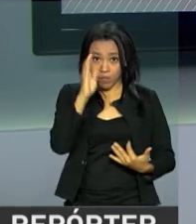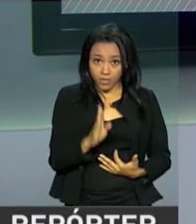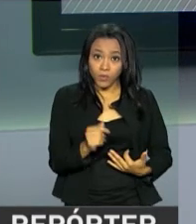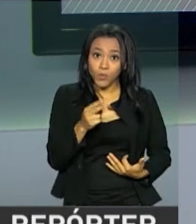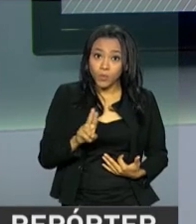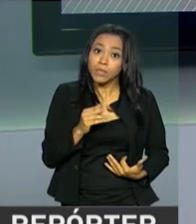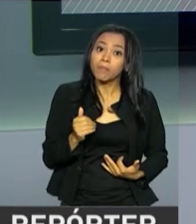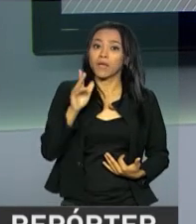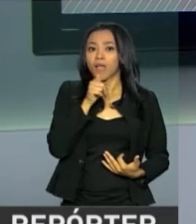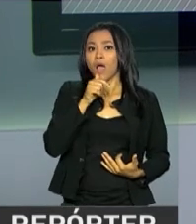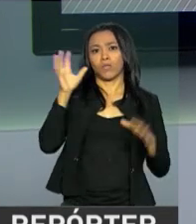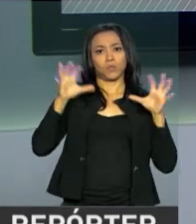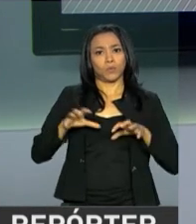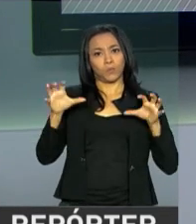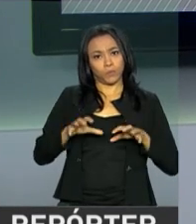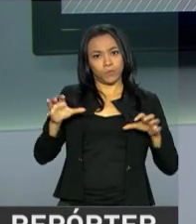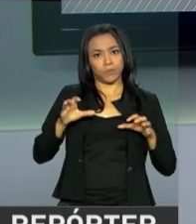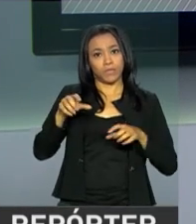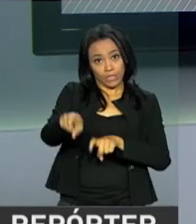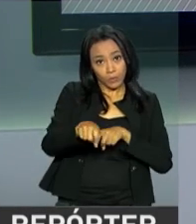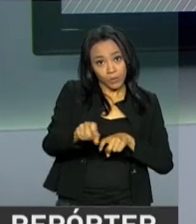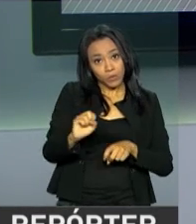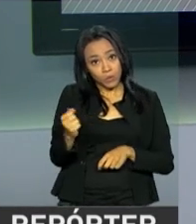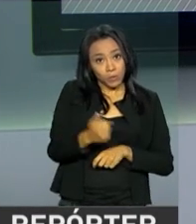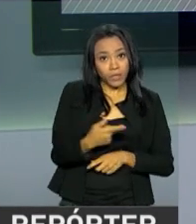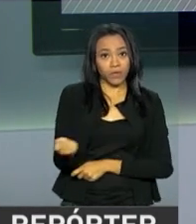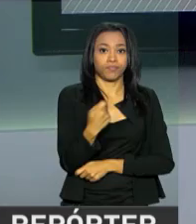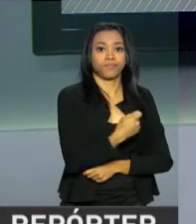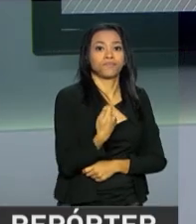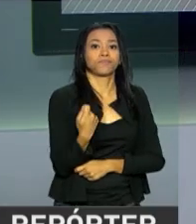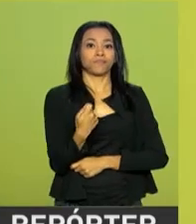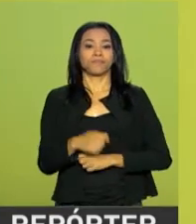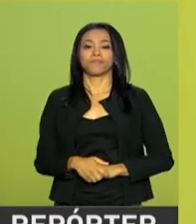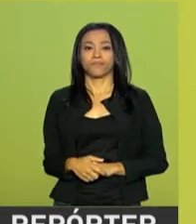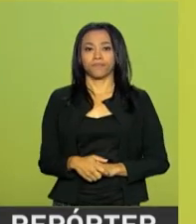usa mais a água da chuva na produção agrícola do que o sistema de irrigação